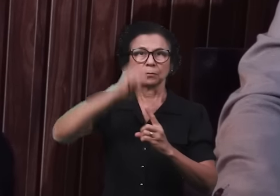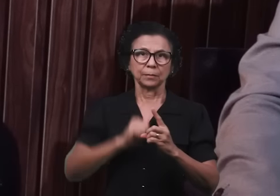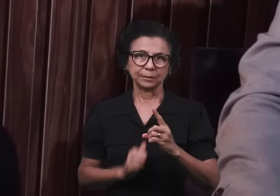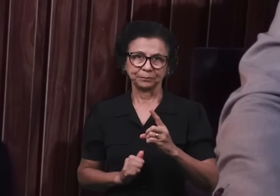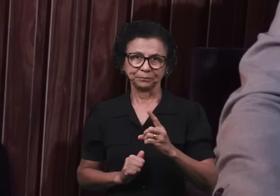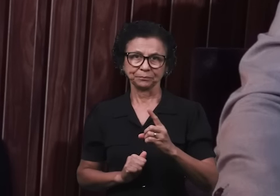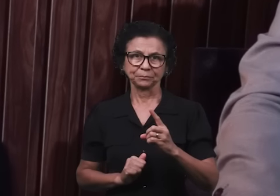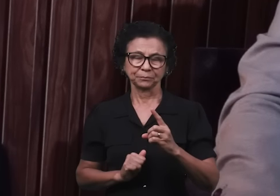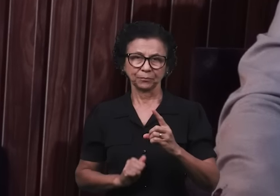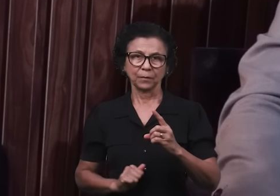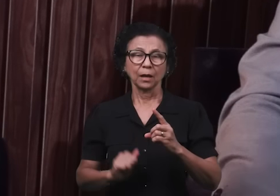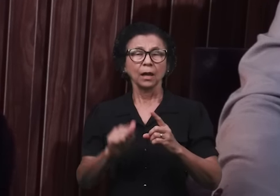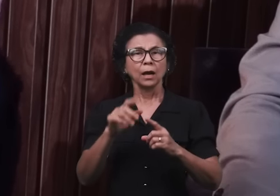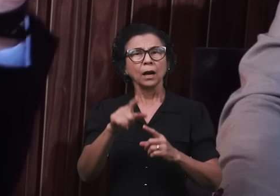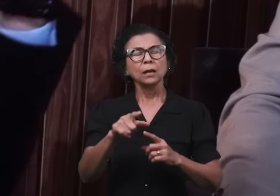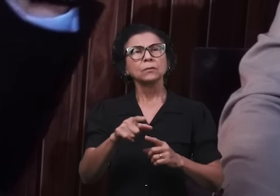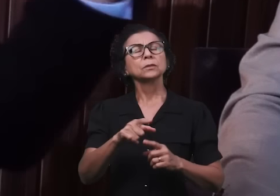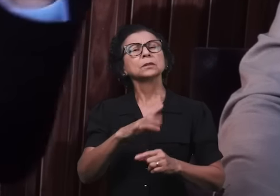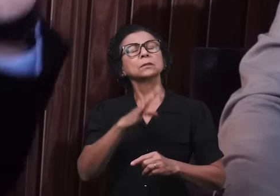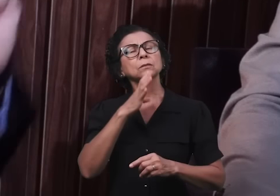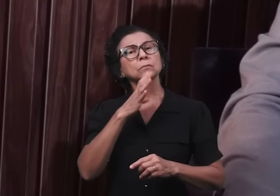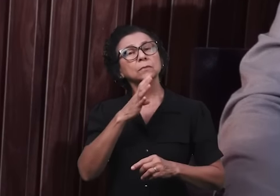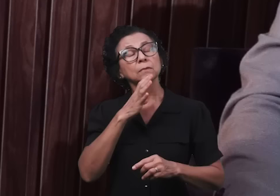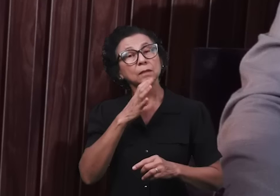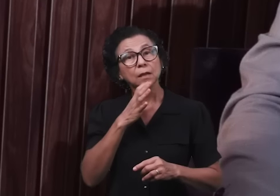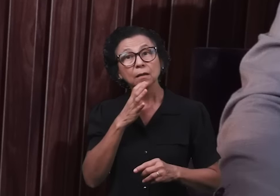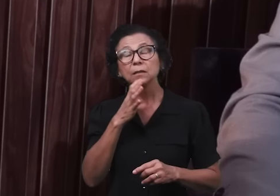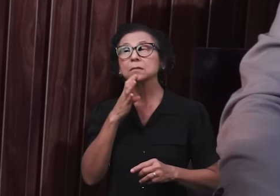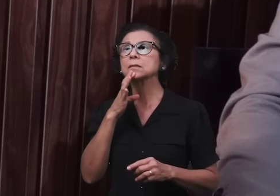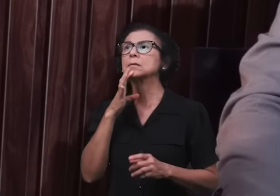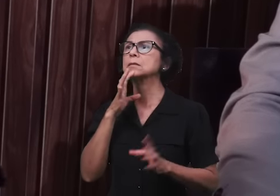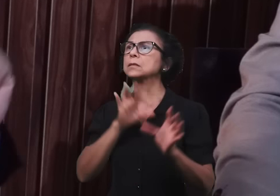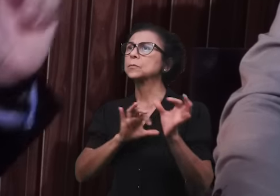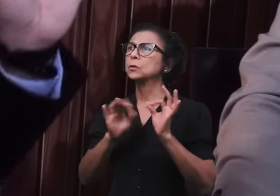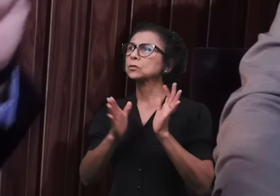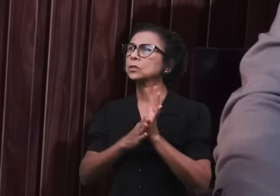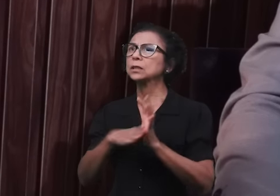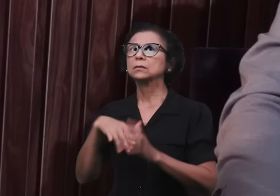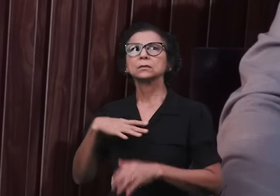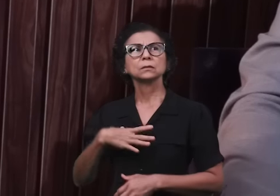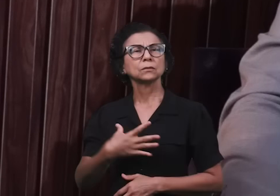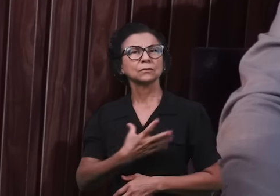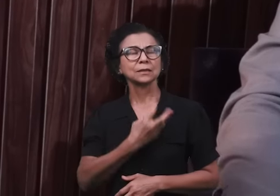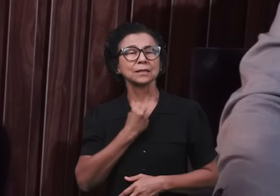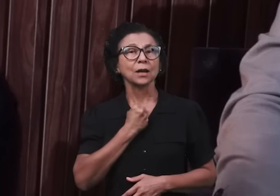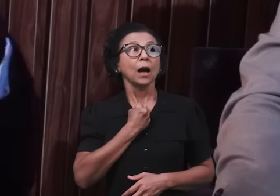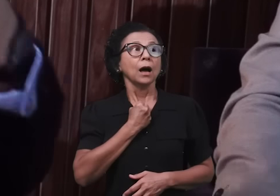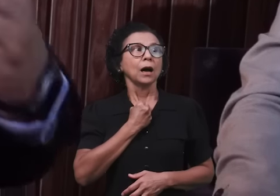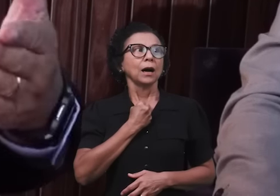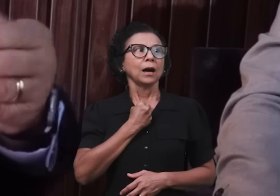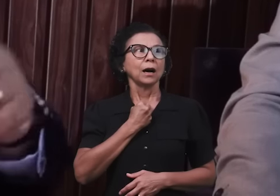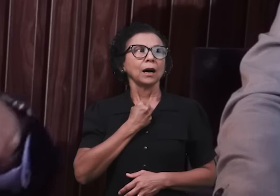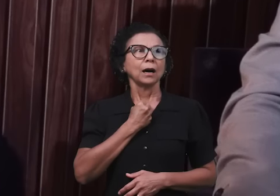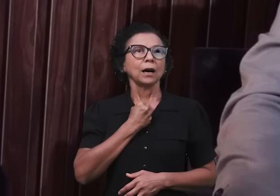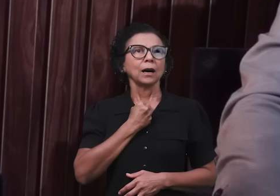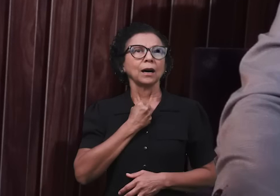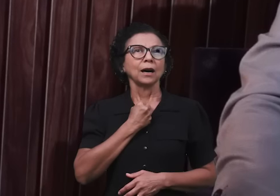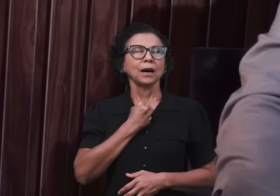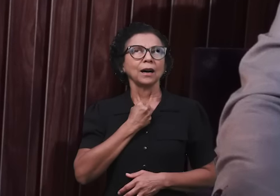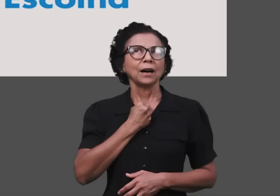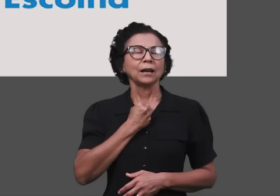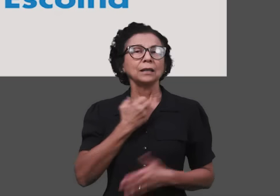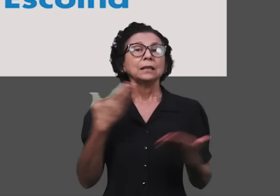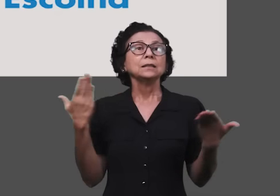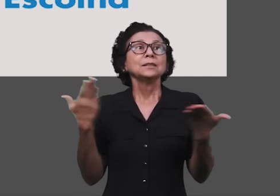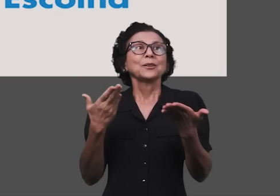A partir daí, quando o homem toma o conhecimento a respeito do seu chamado, ele tem que tomar uma decisão a respeito